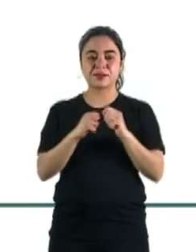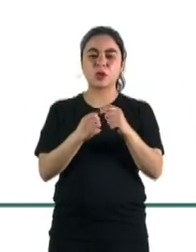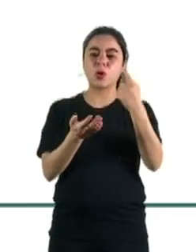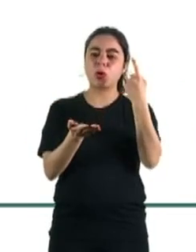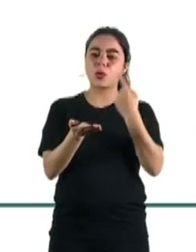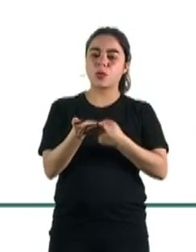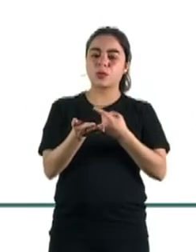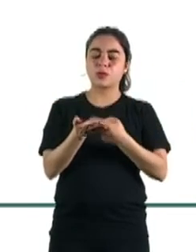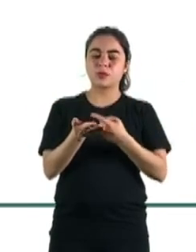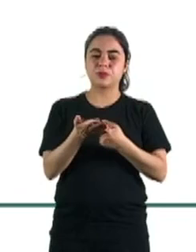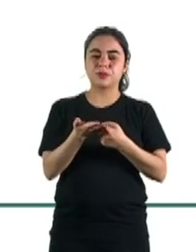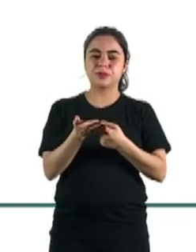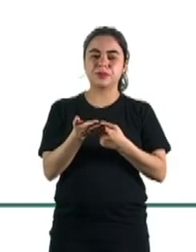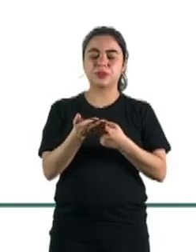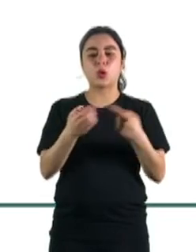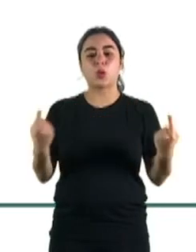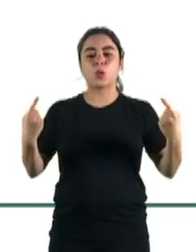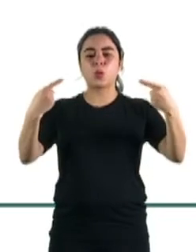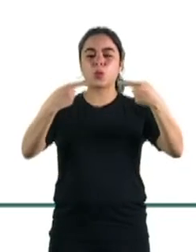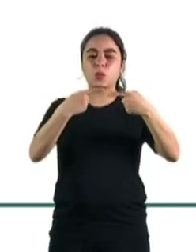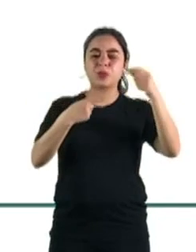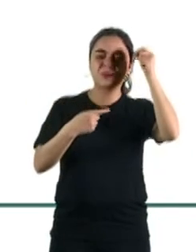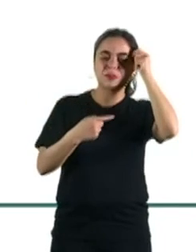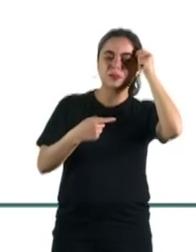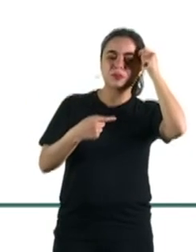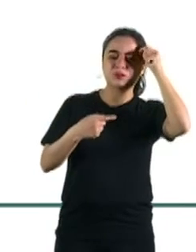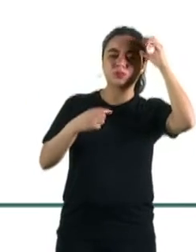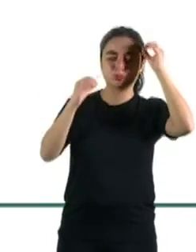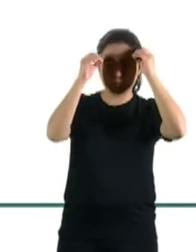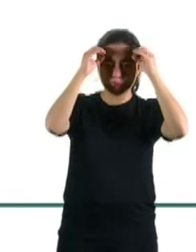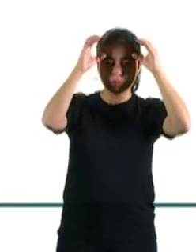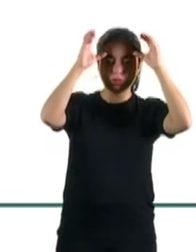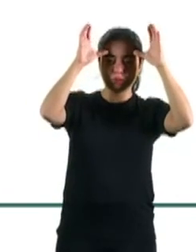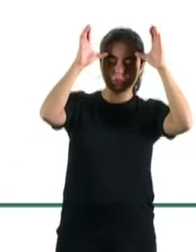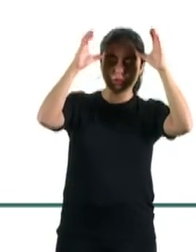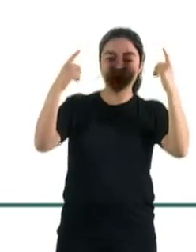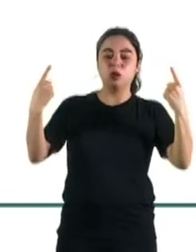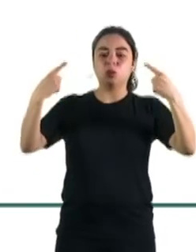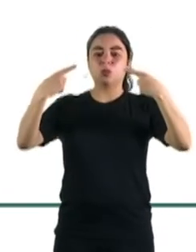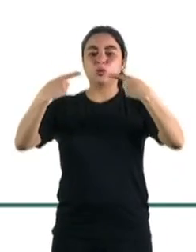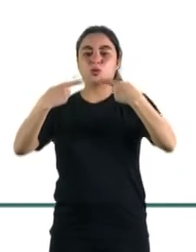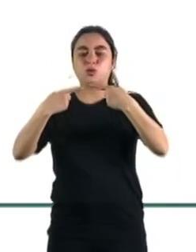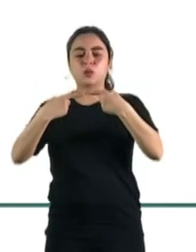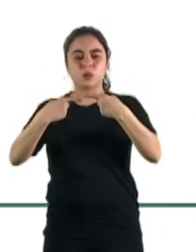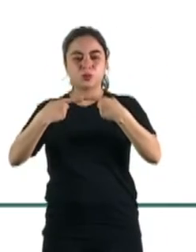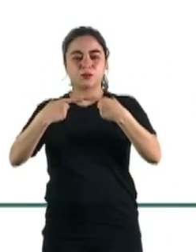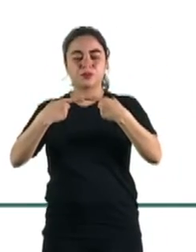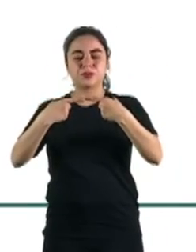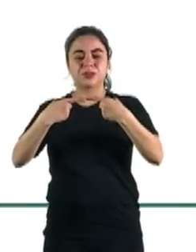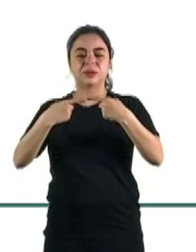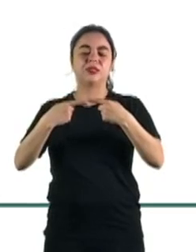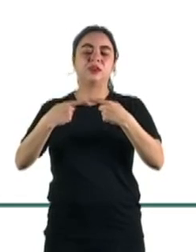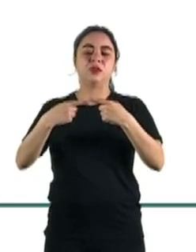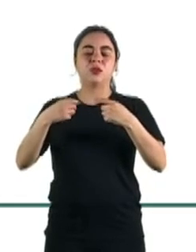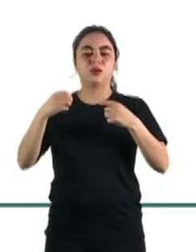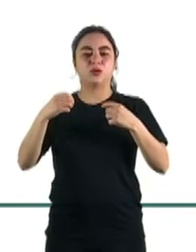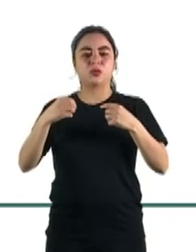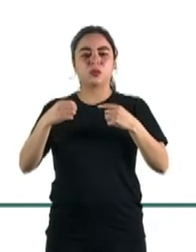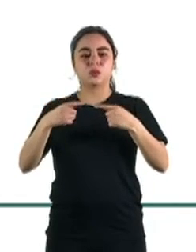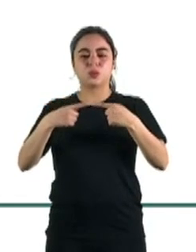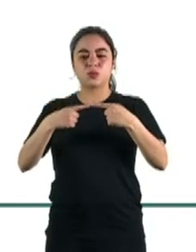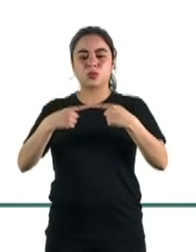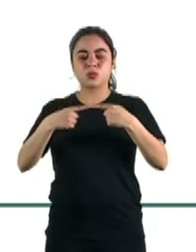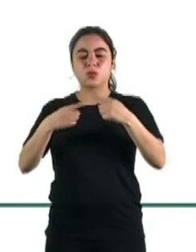combinem o expertise que vocês construíram e estão construindo no ambiente tradicional de mídia com